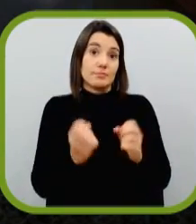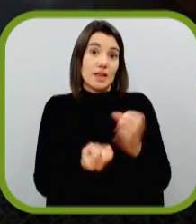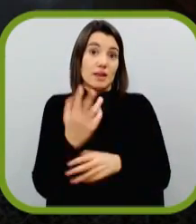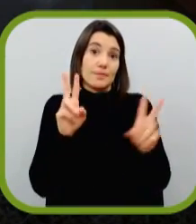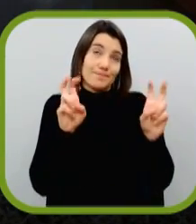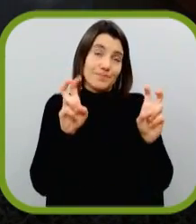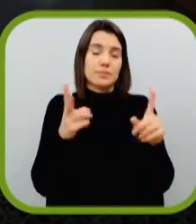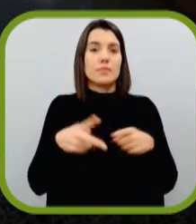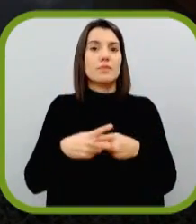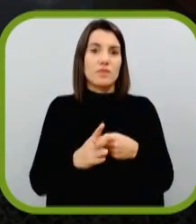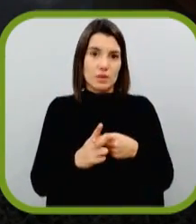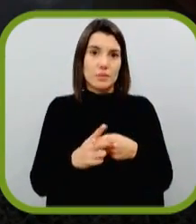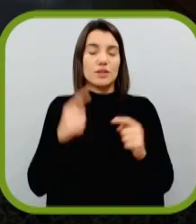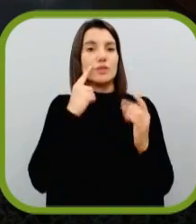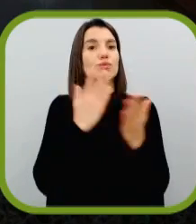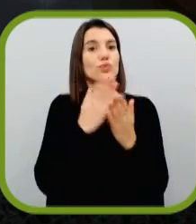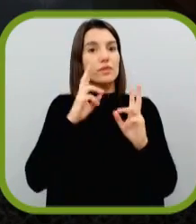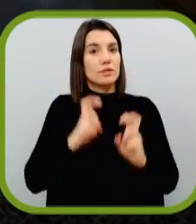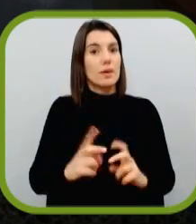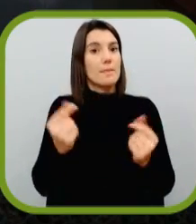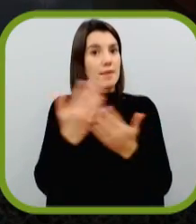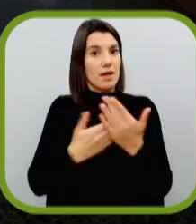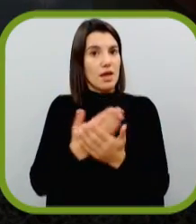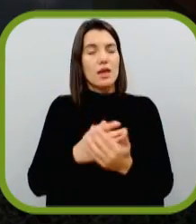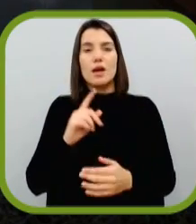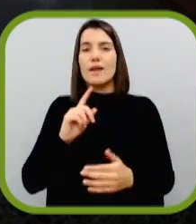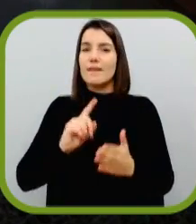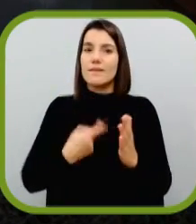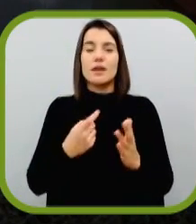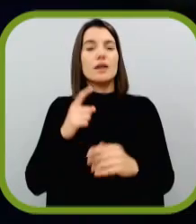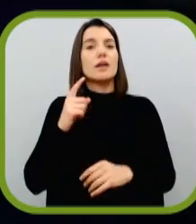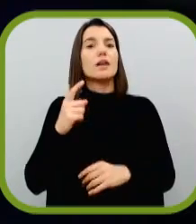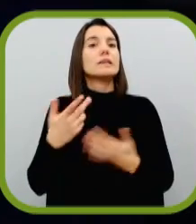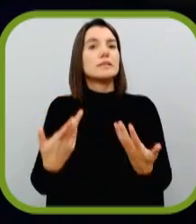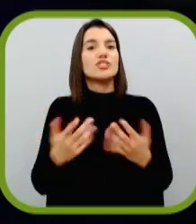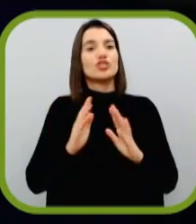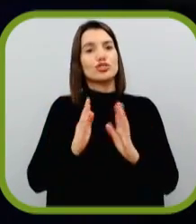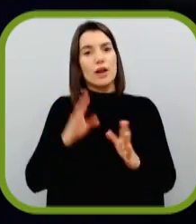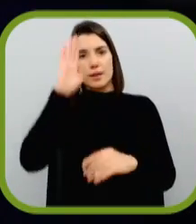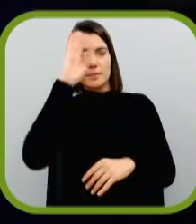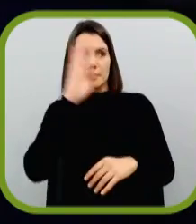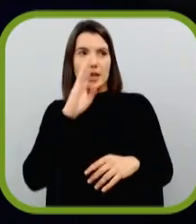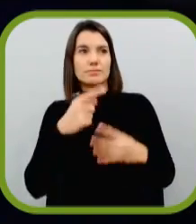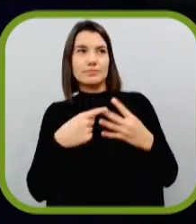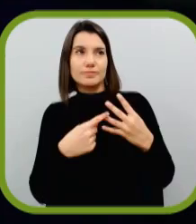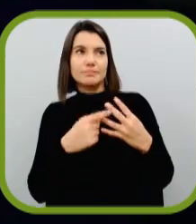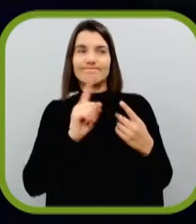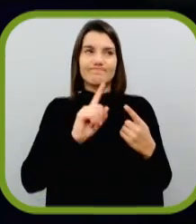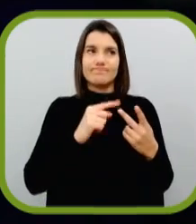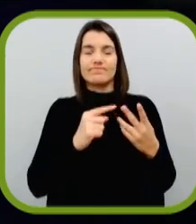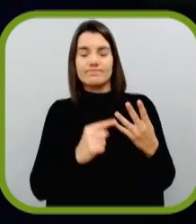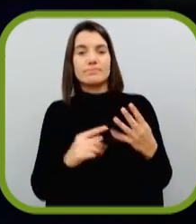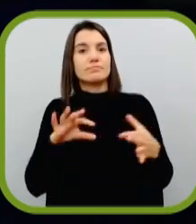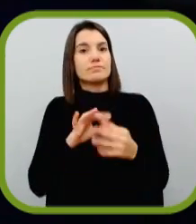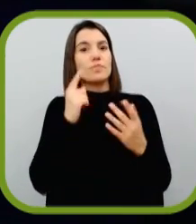as ferramentas, digamos assim, para fazer estudos de mercado, é fundamental também que as variáveis, as dimensões que